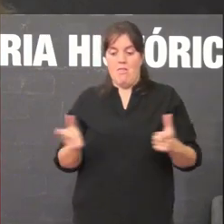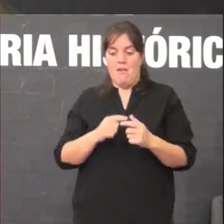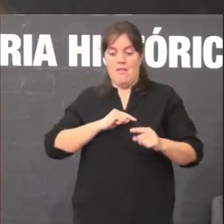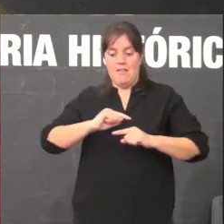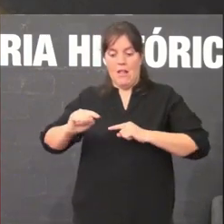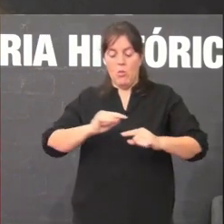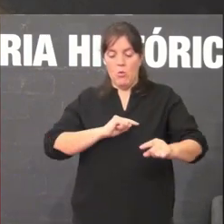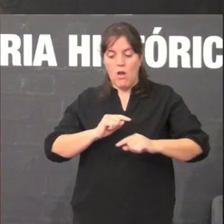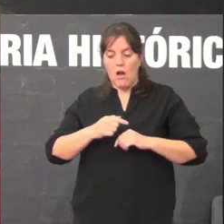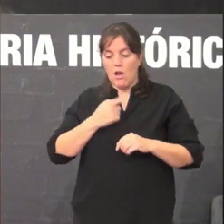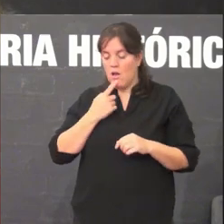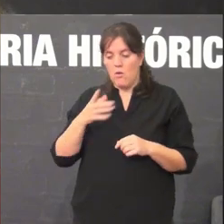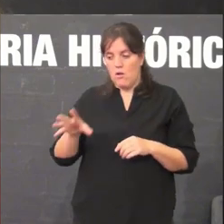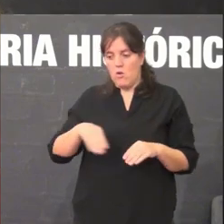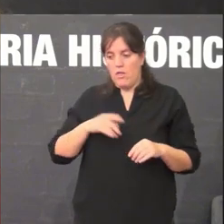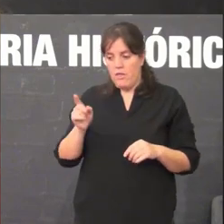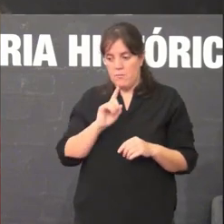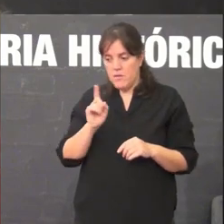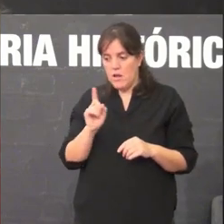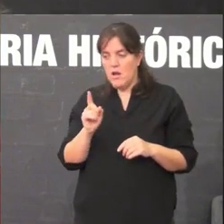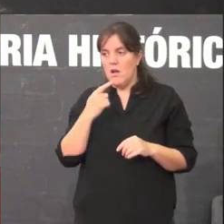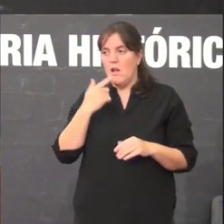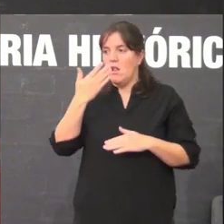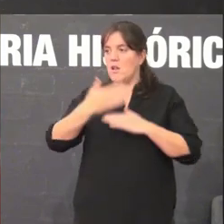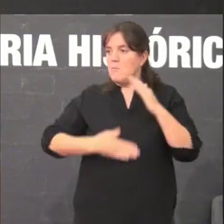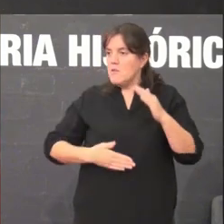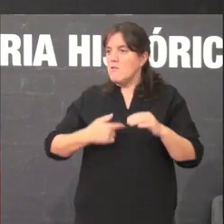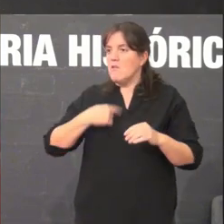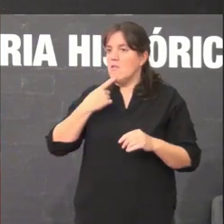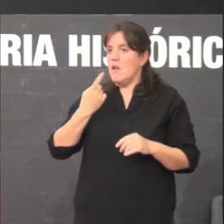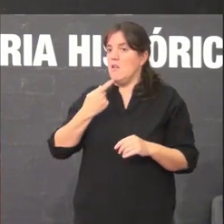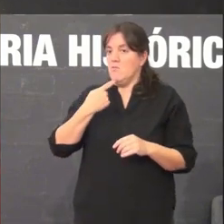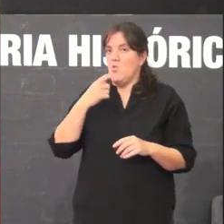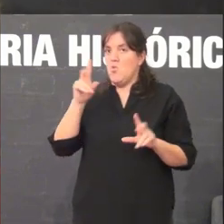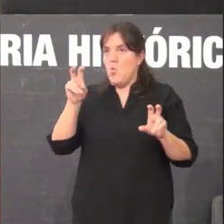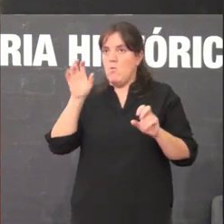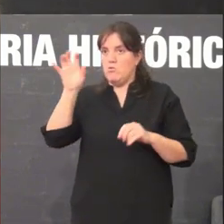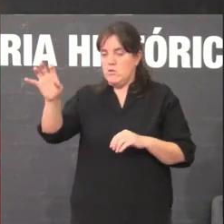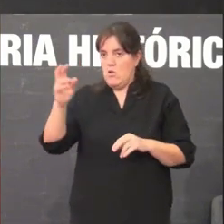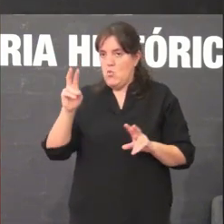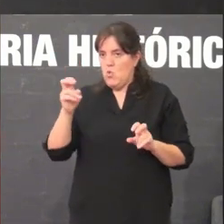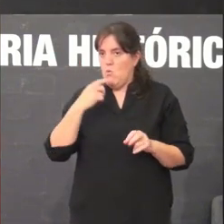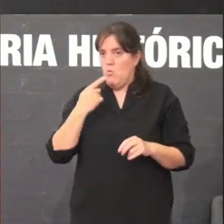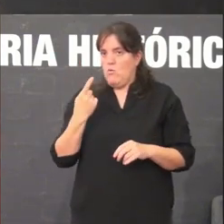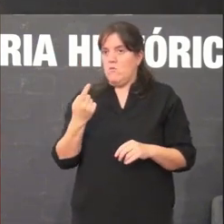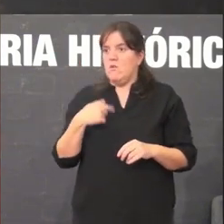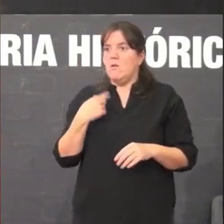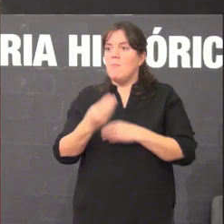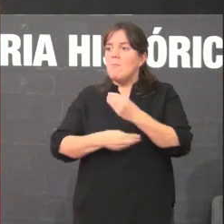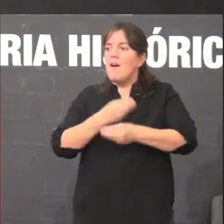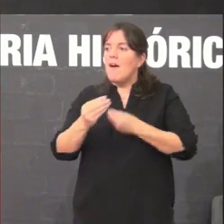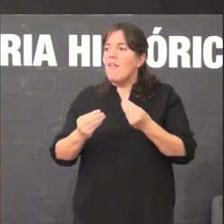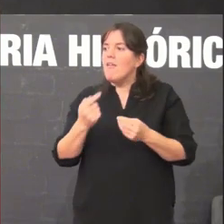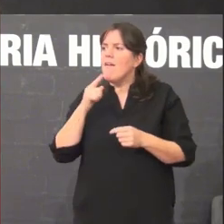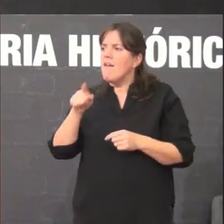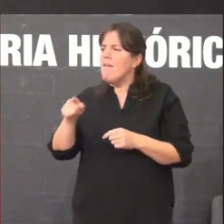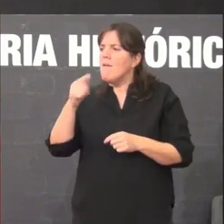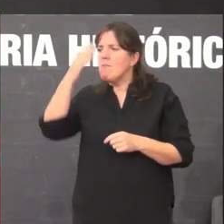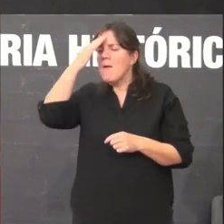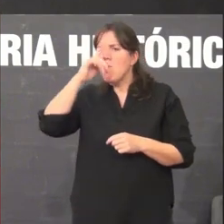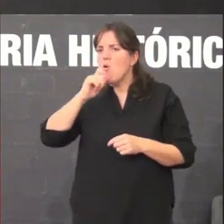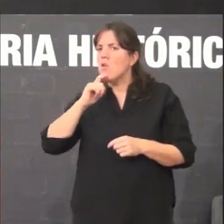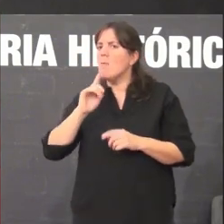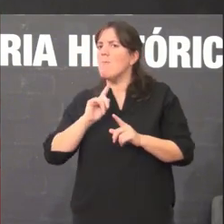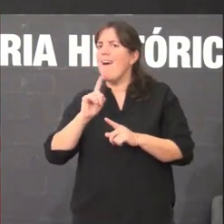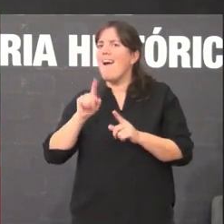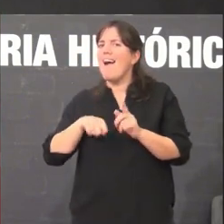considerar inaceitável a reabilitação do Estado Novo, vai impulsionar esta memória, esta rebelião da